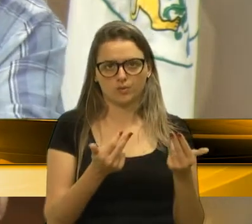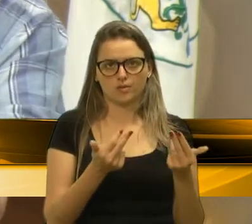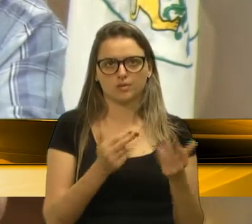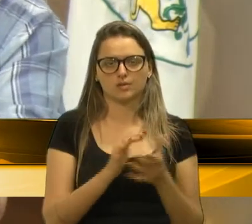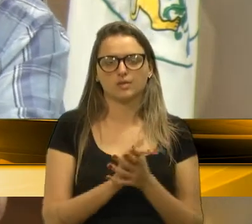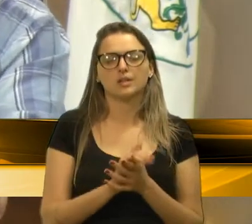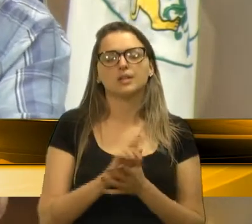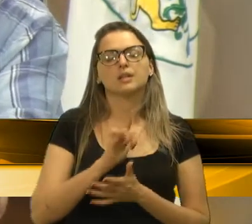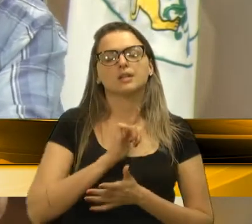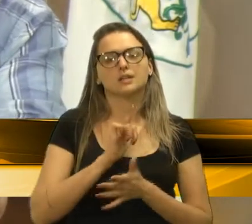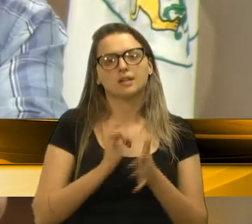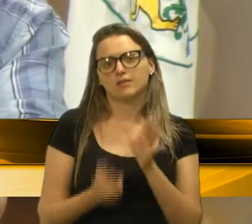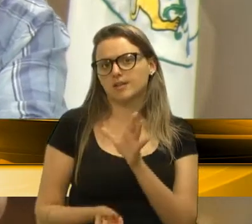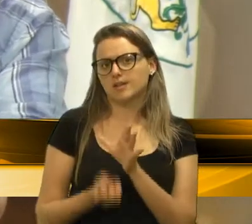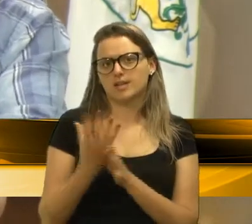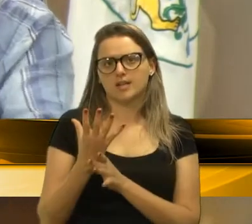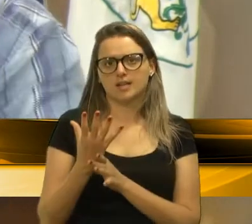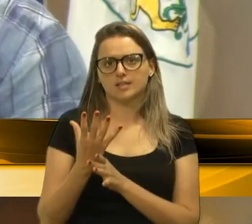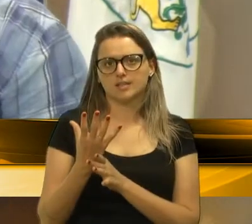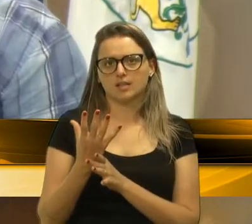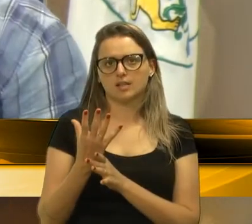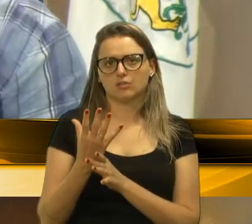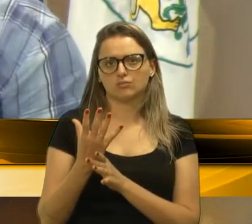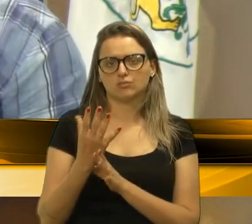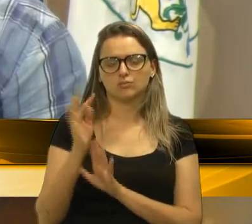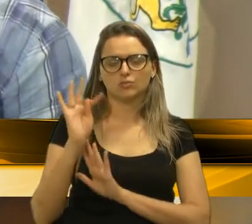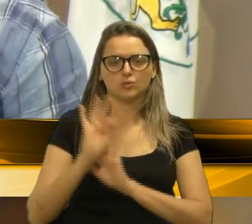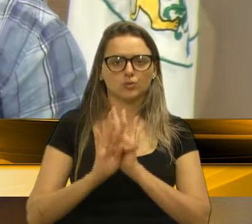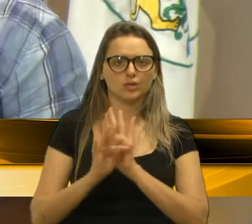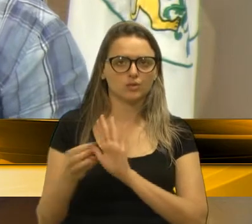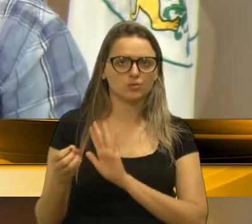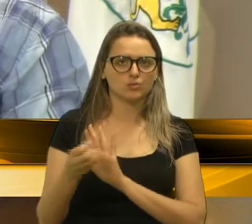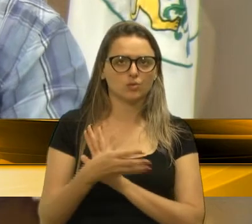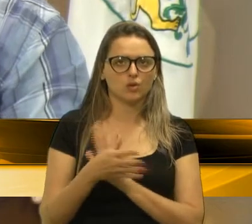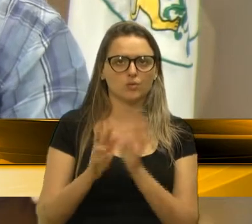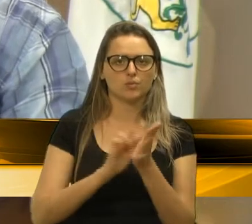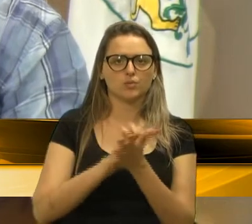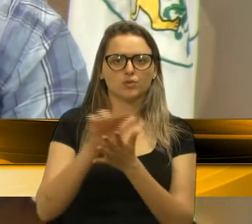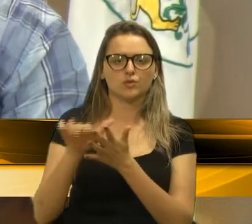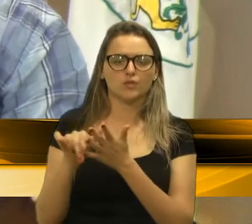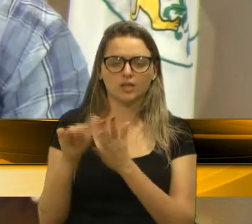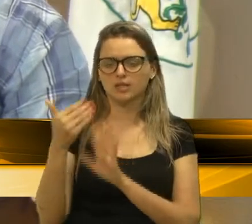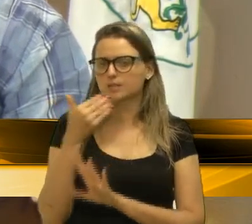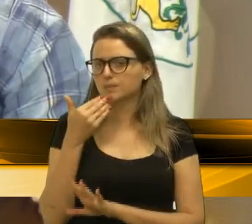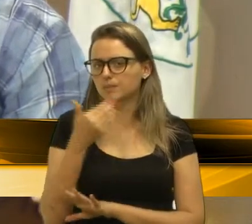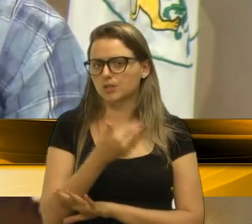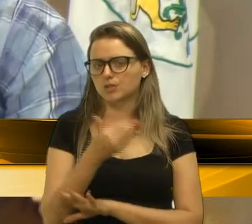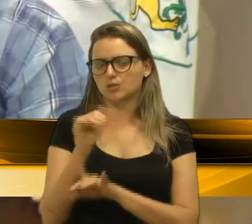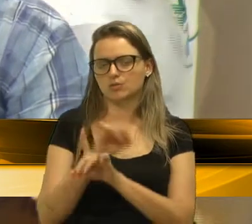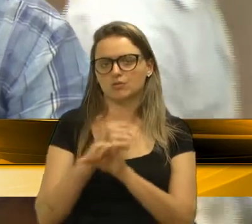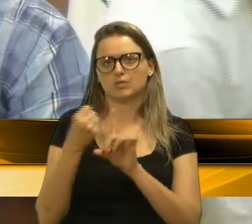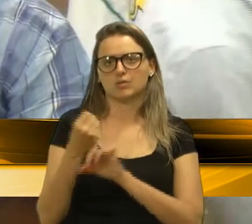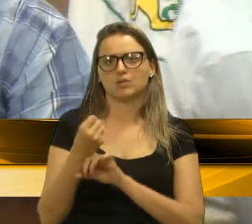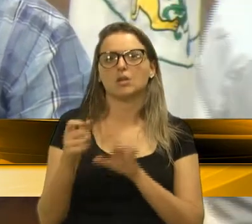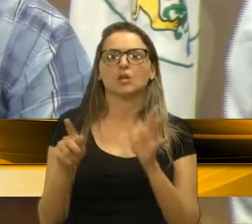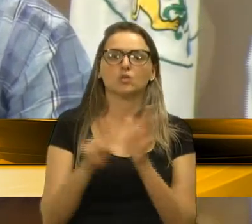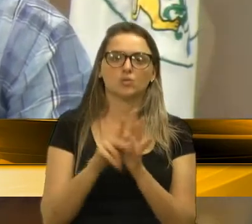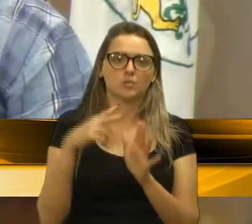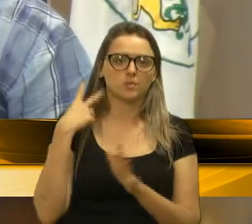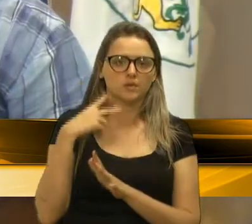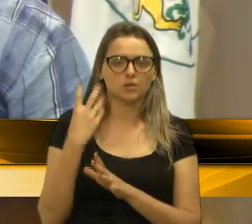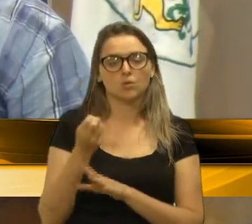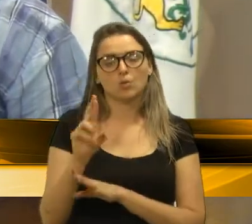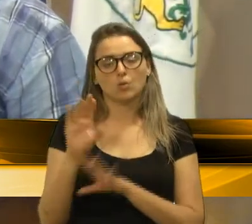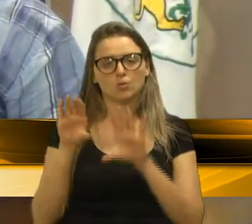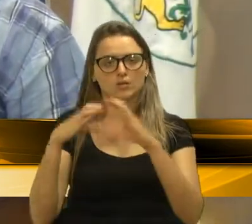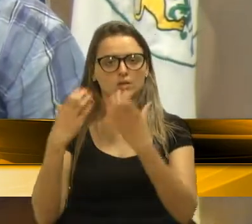pelas várias ainda várias solicitações né de vereadores e da comunidade como